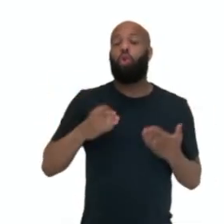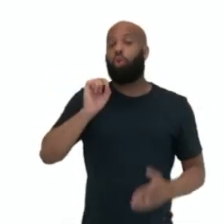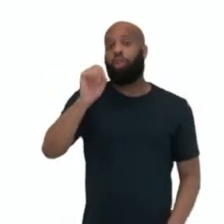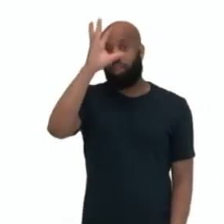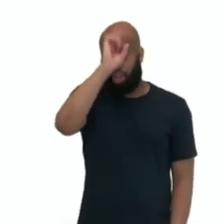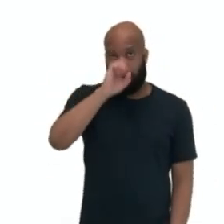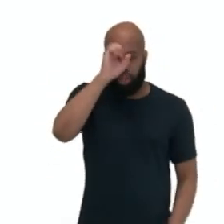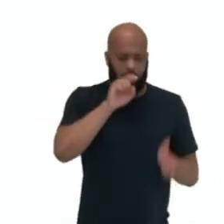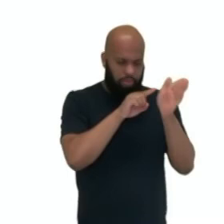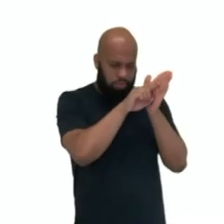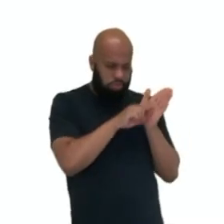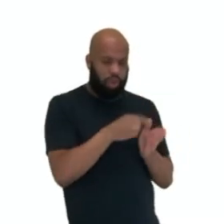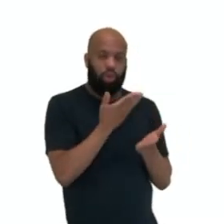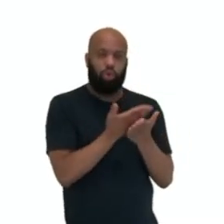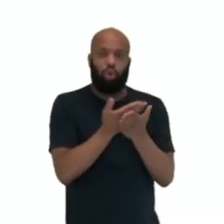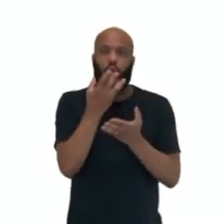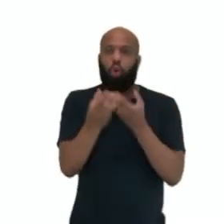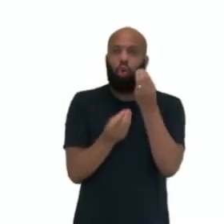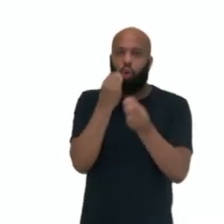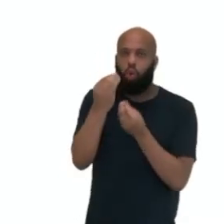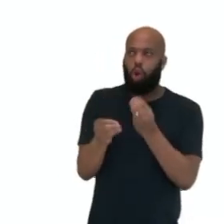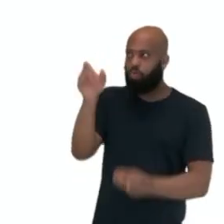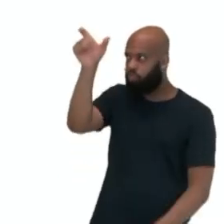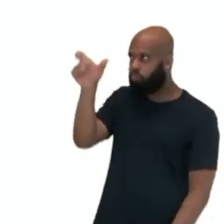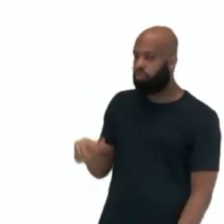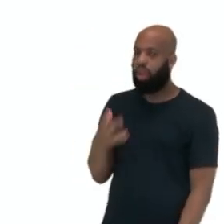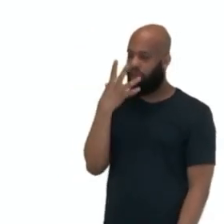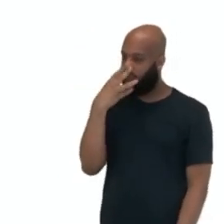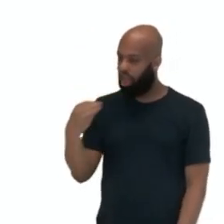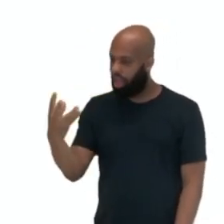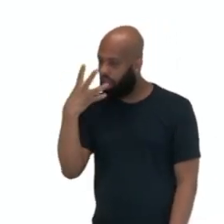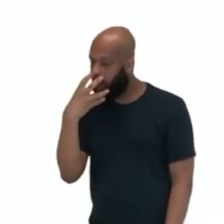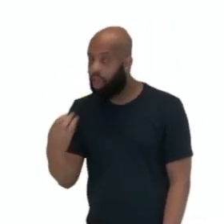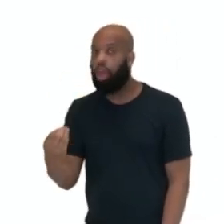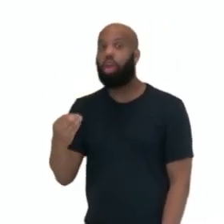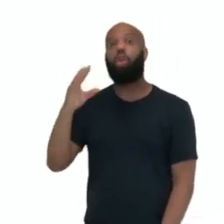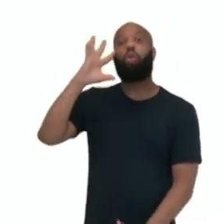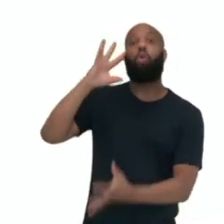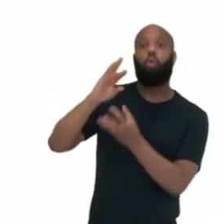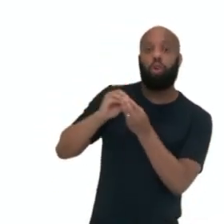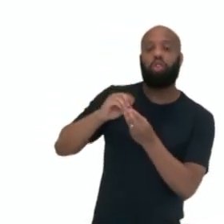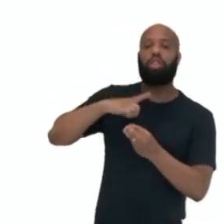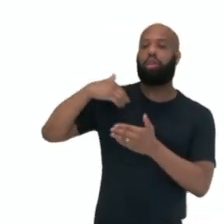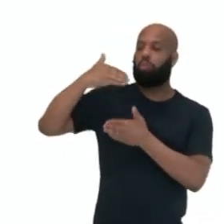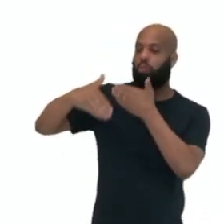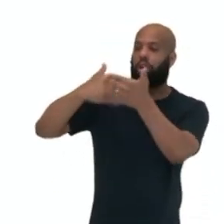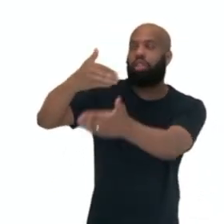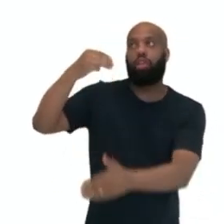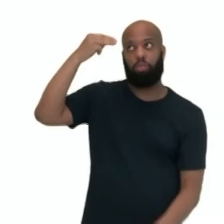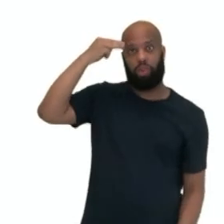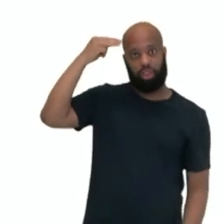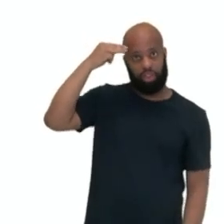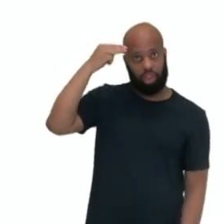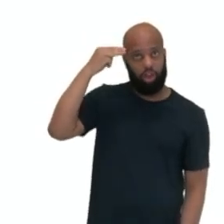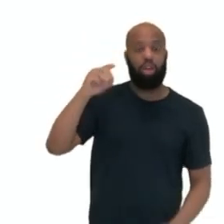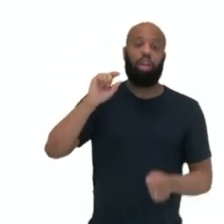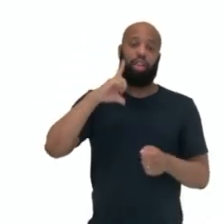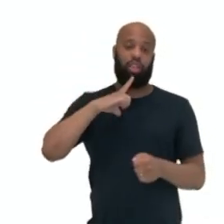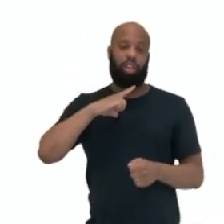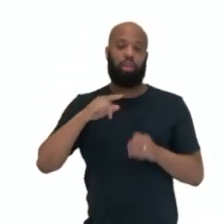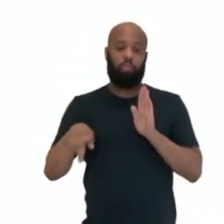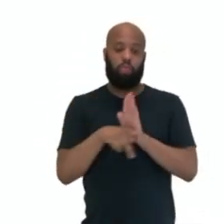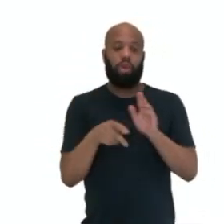hoje, investigamos como o filósofo e empirista inglês Thomas Hobbes entende os processos mentais gerados